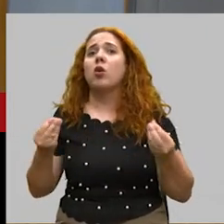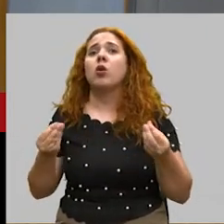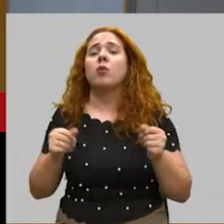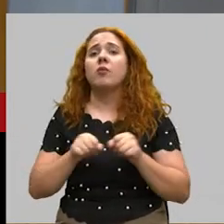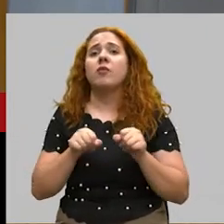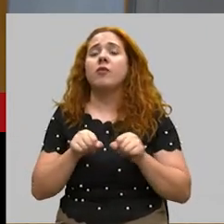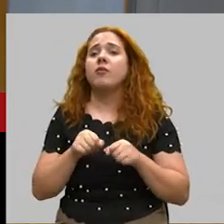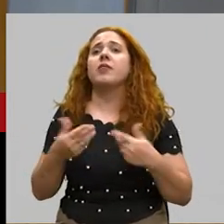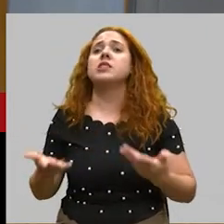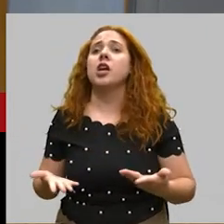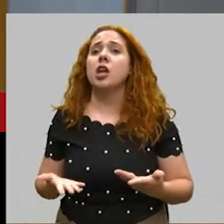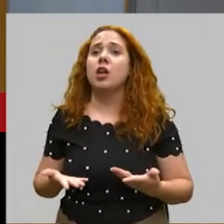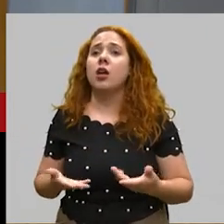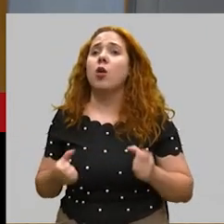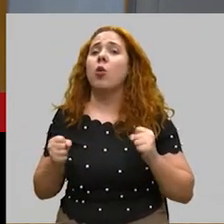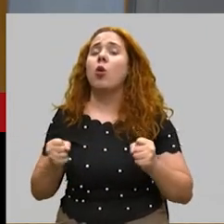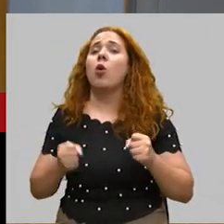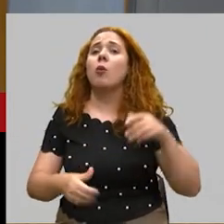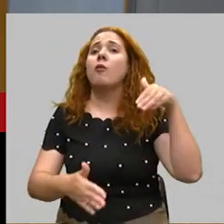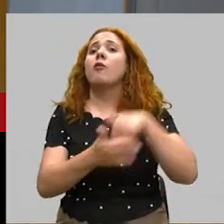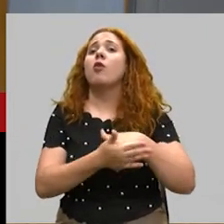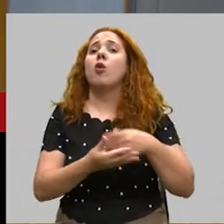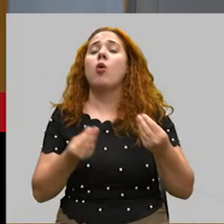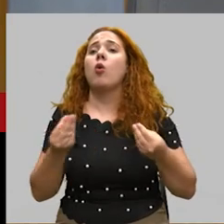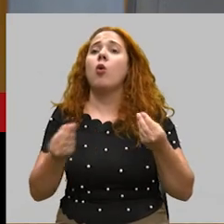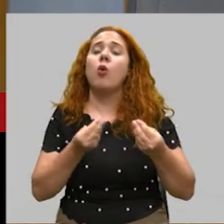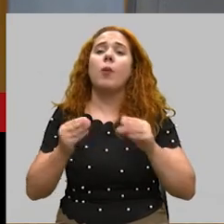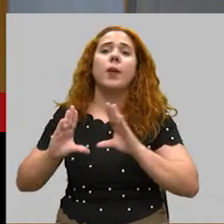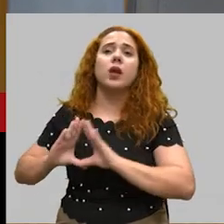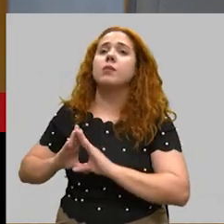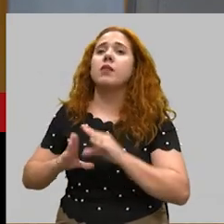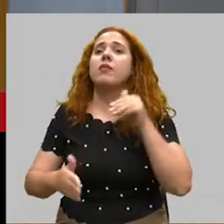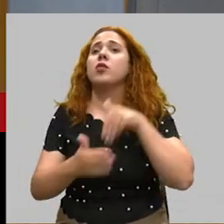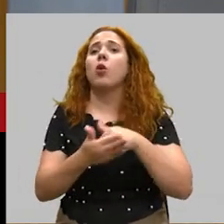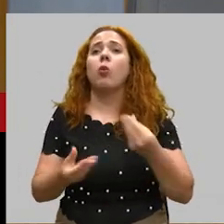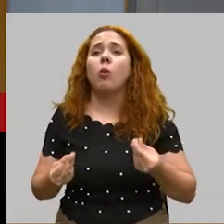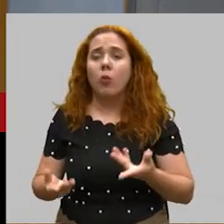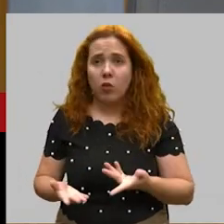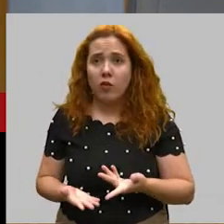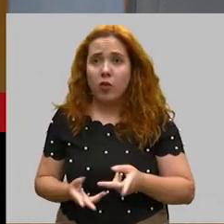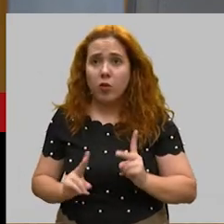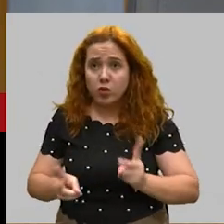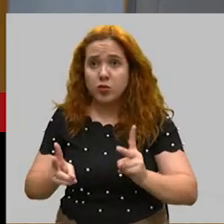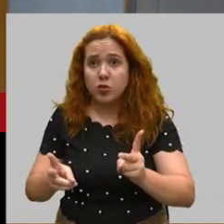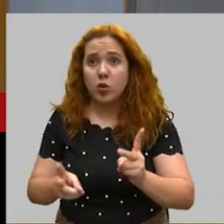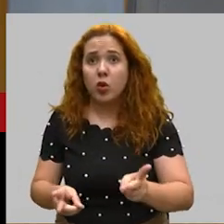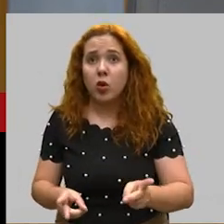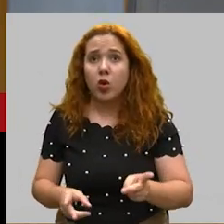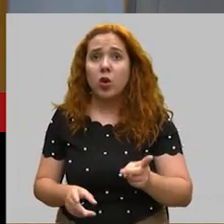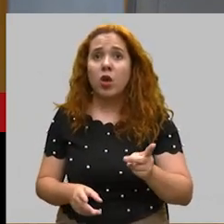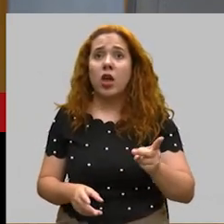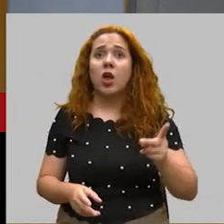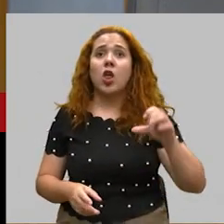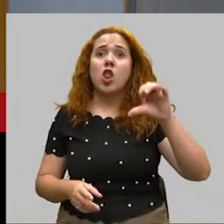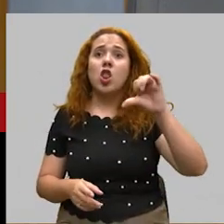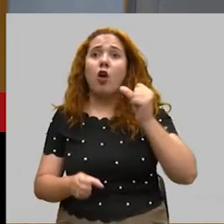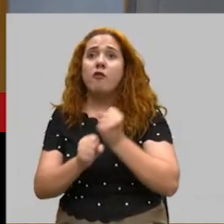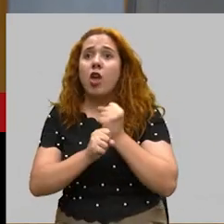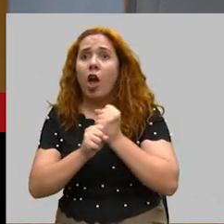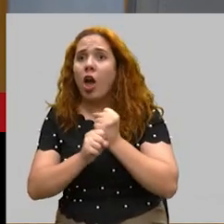posicionamento como é que vai votar aqui dentro dessa casa sobre isso vai deixar as professoras com 9 anos salar